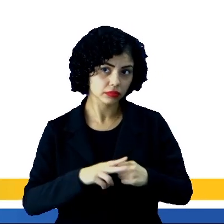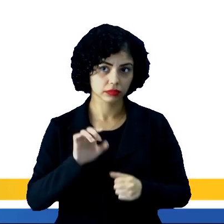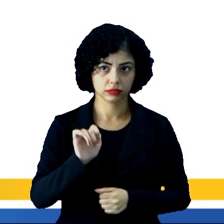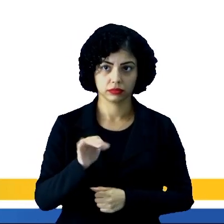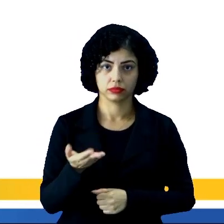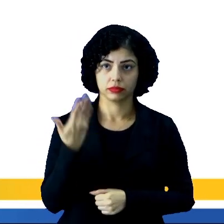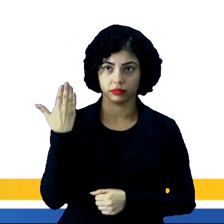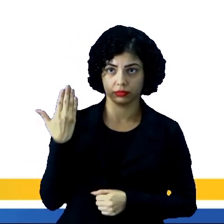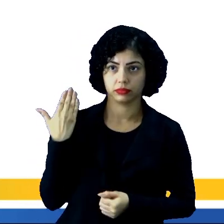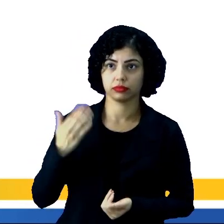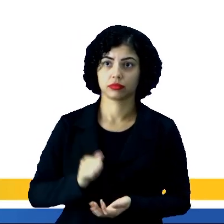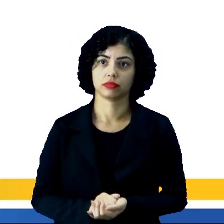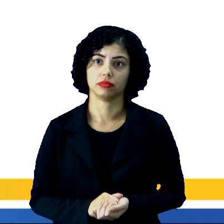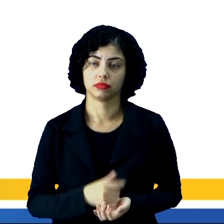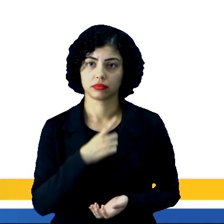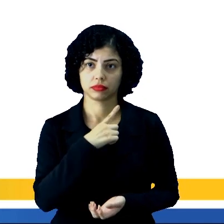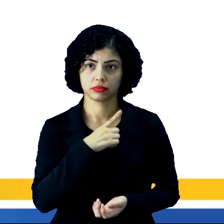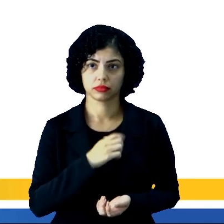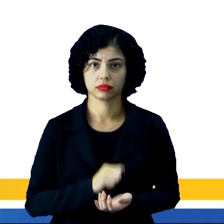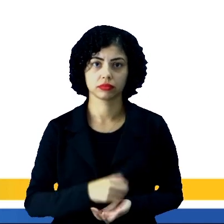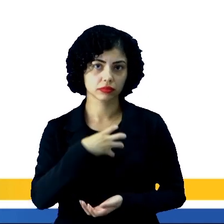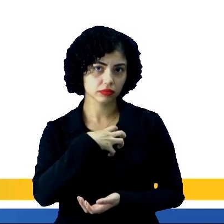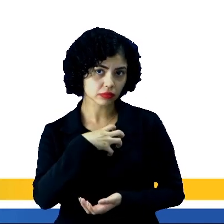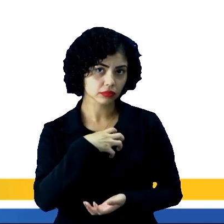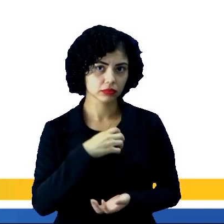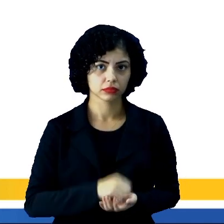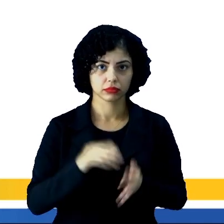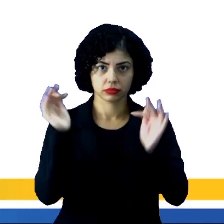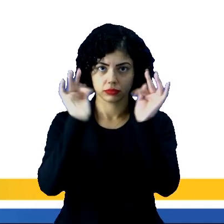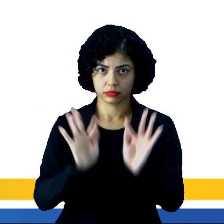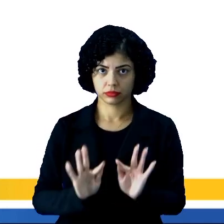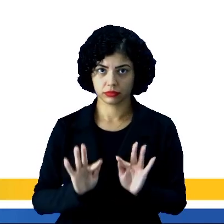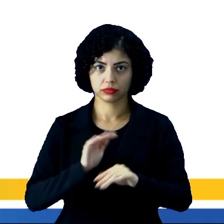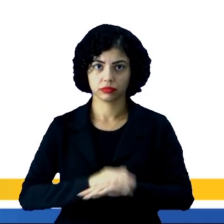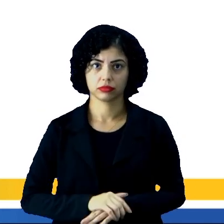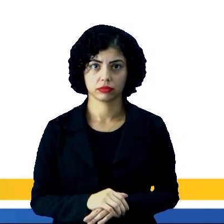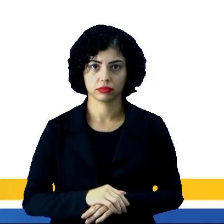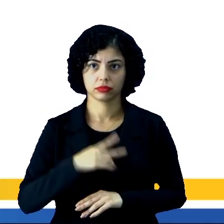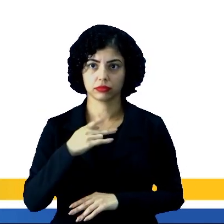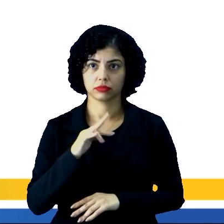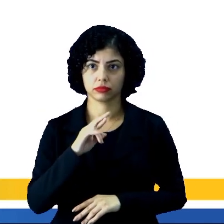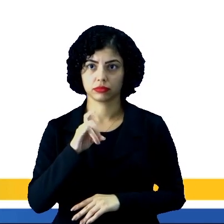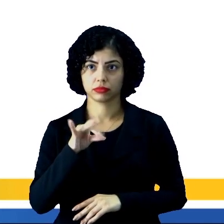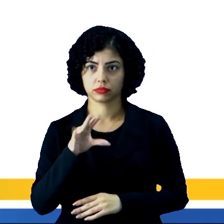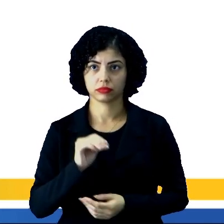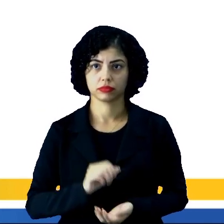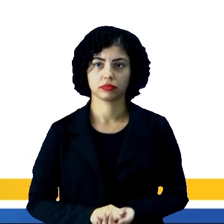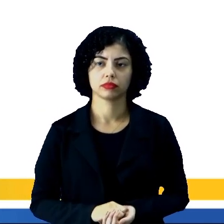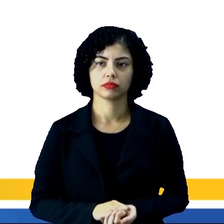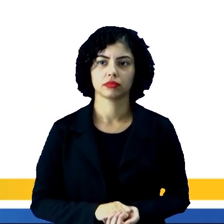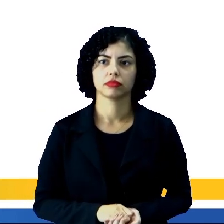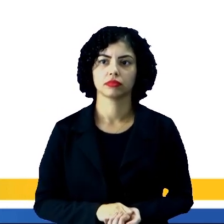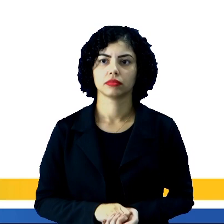é estava né que emite aí o estado de momento feliz né é o predicado